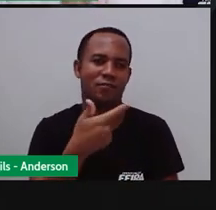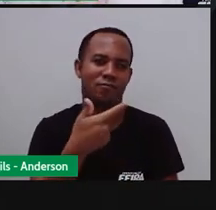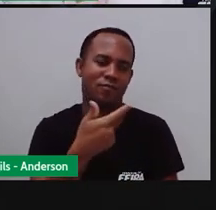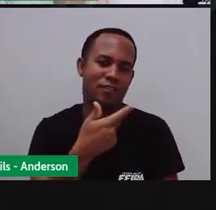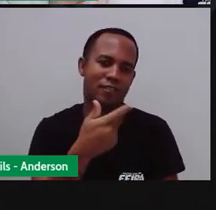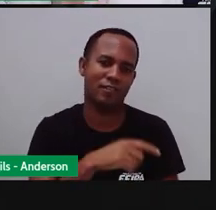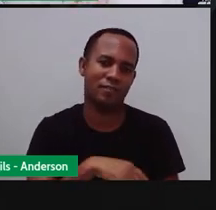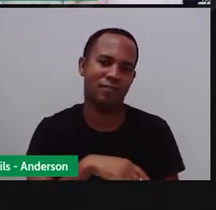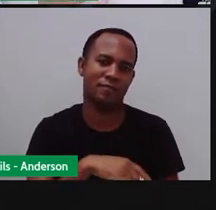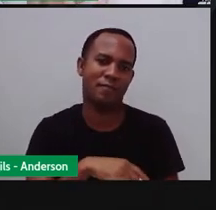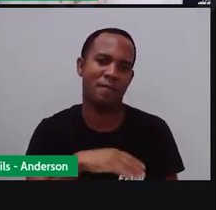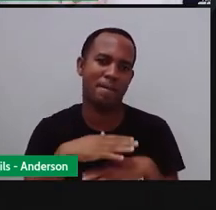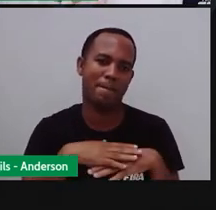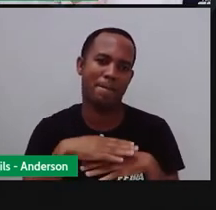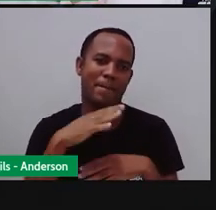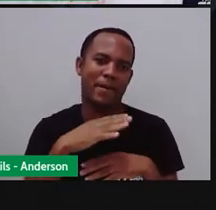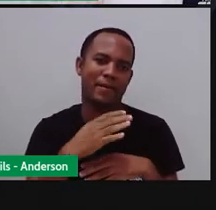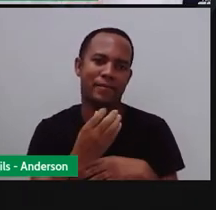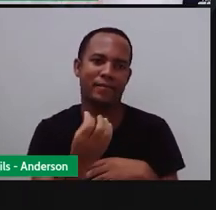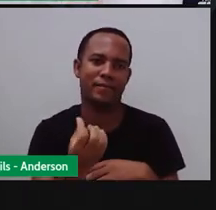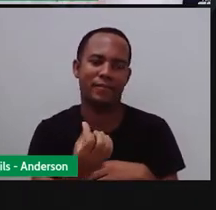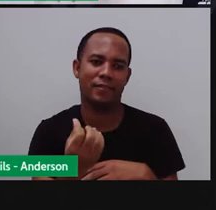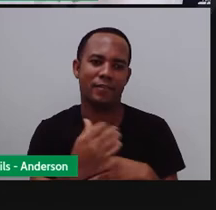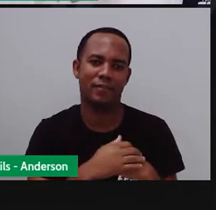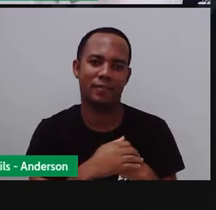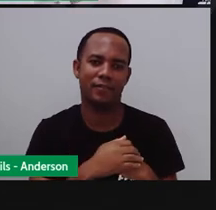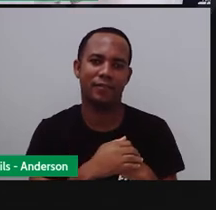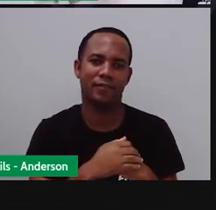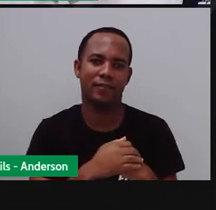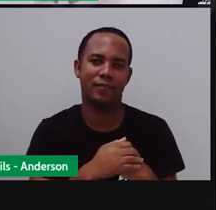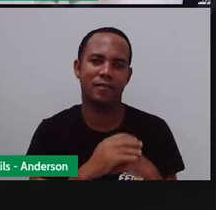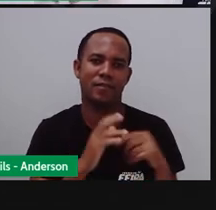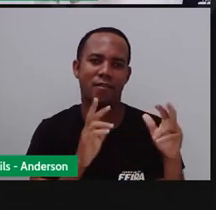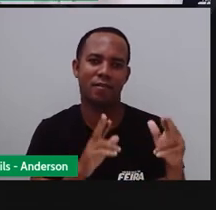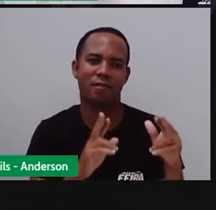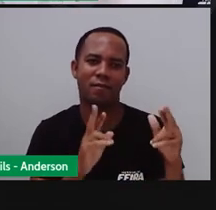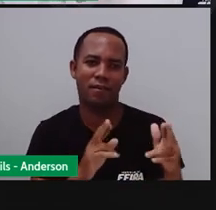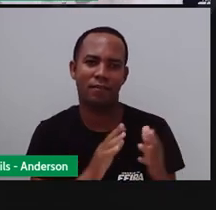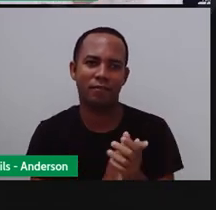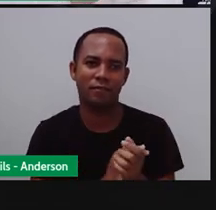Seria seis mais seis. E seis mais seis é igual a quanto?